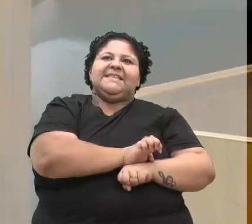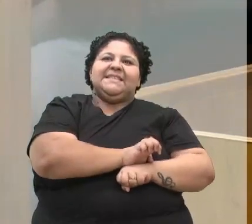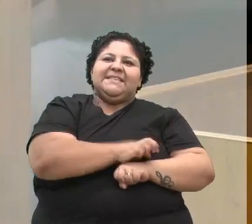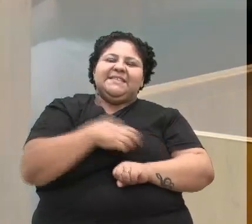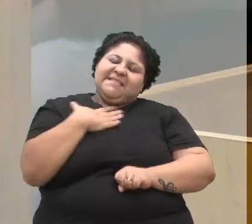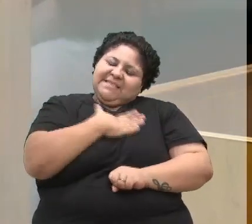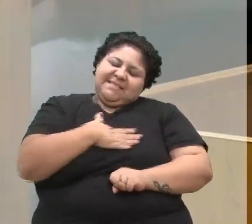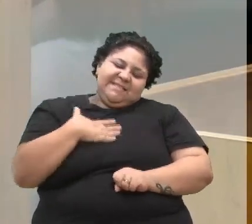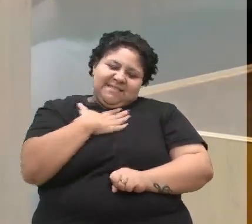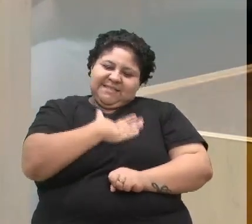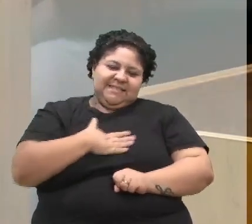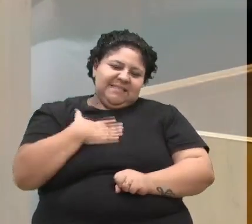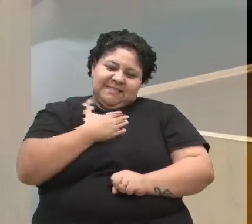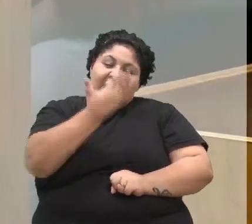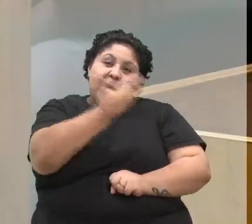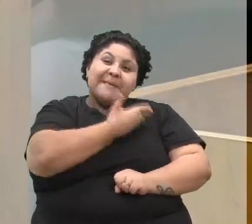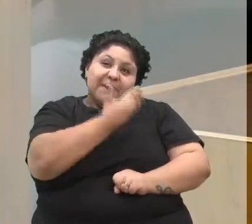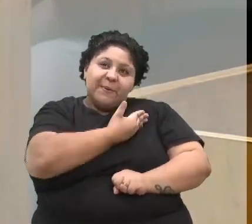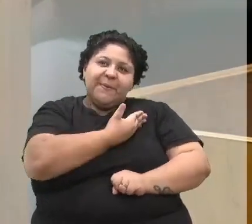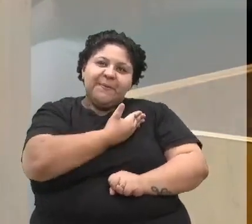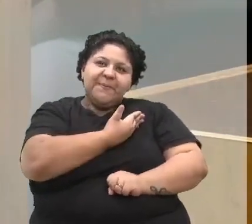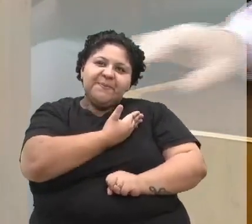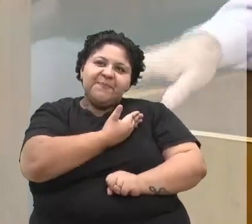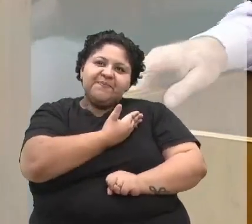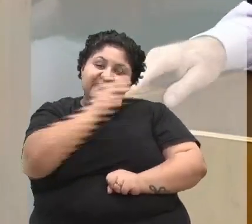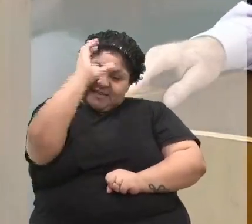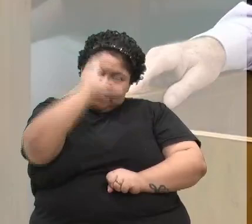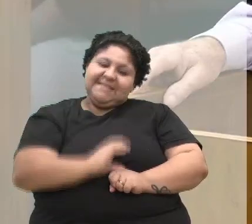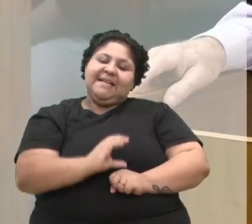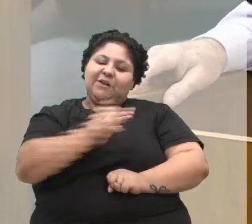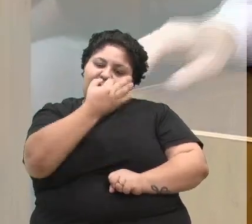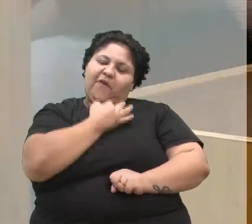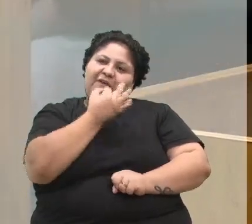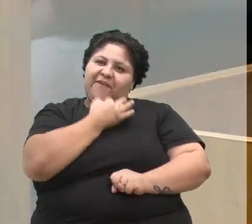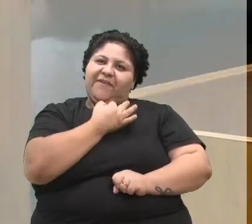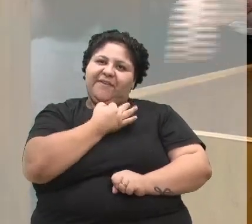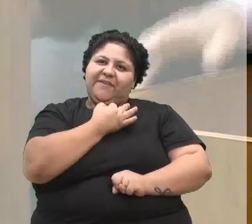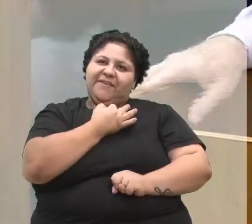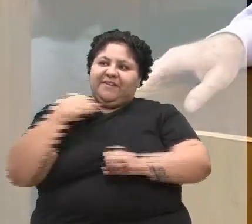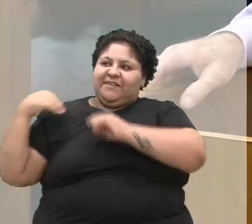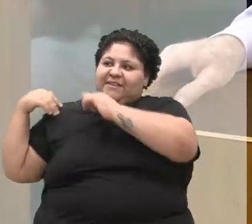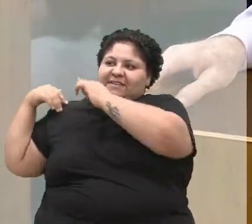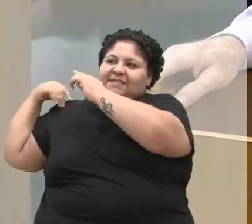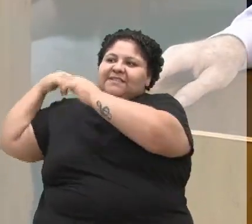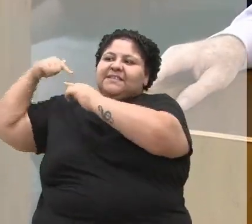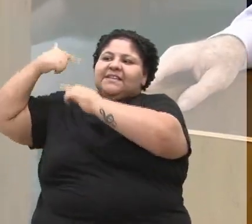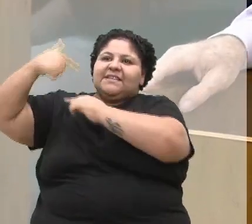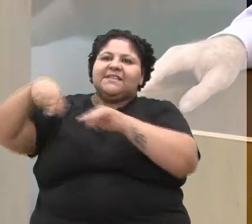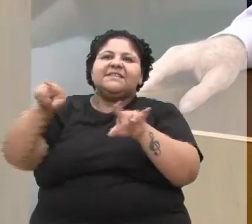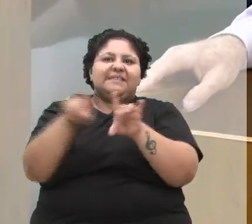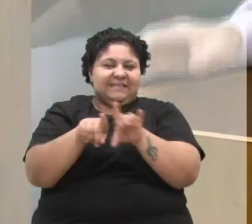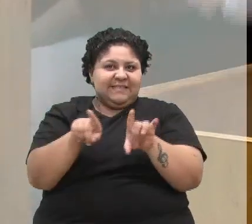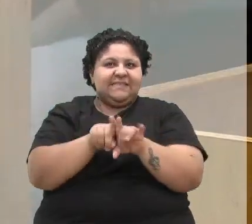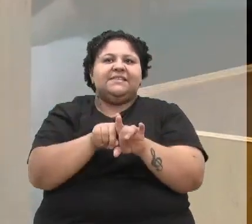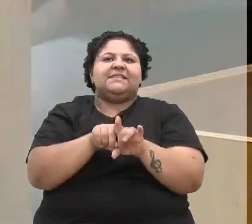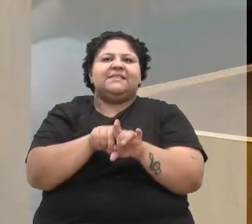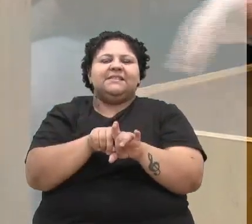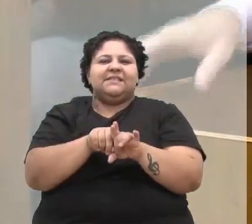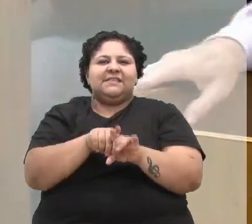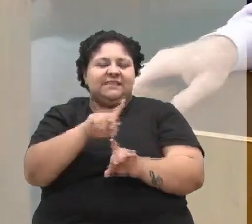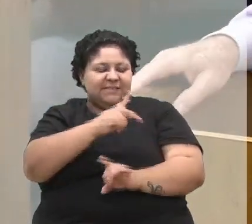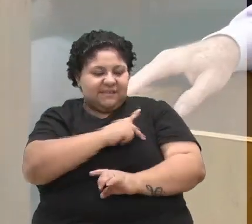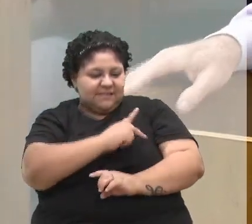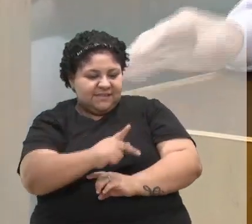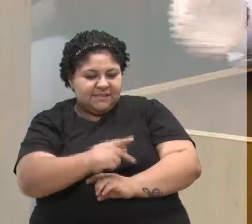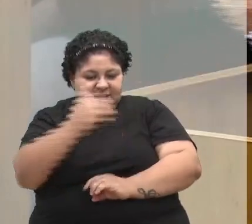desejo, como amigo de vocês, como cidadão caxiense, como tradicionalista também que sou, como presidente